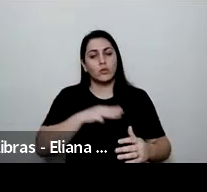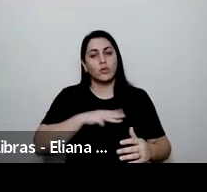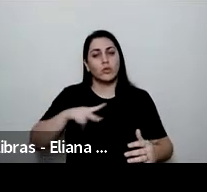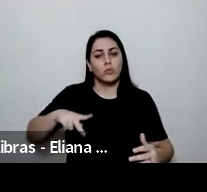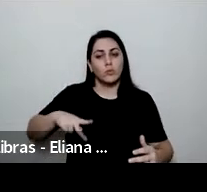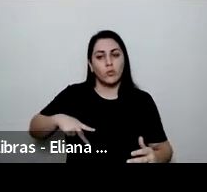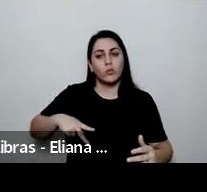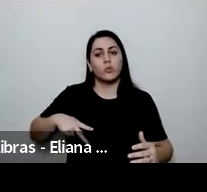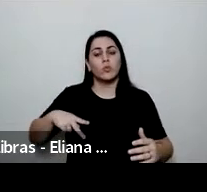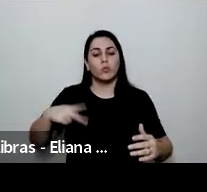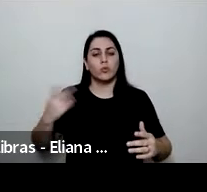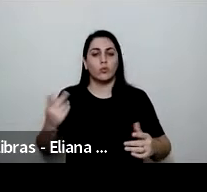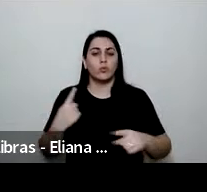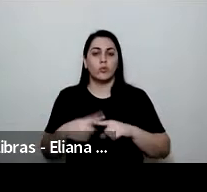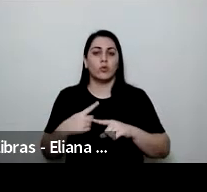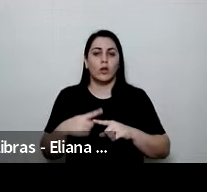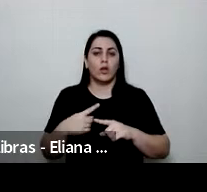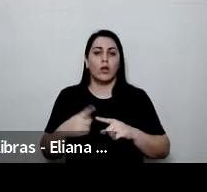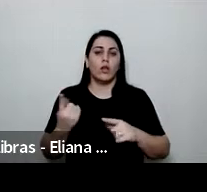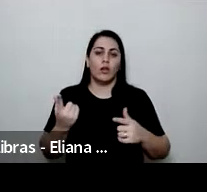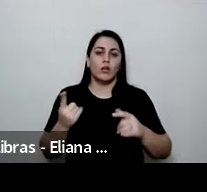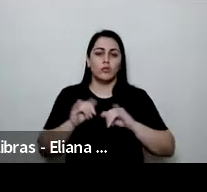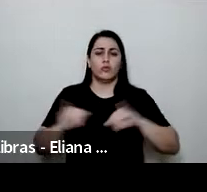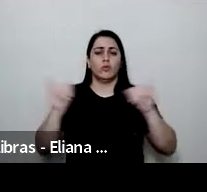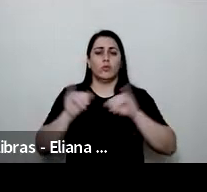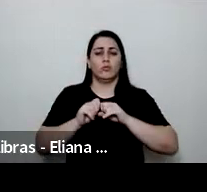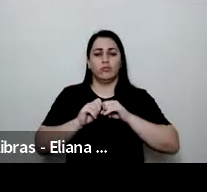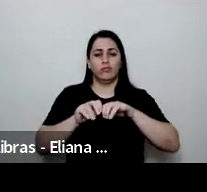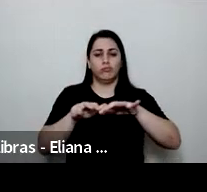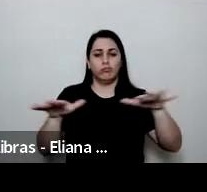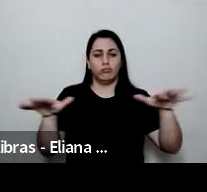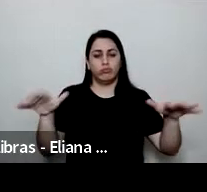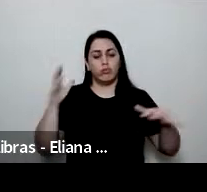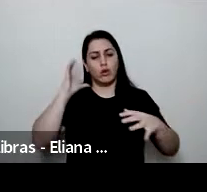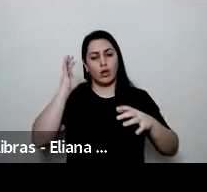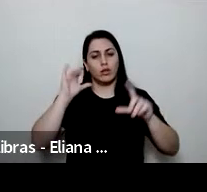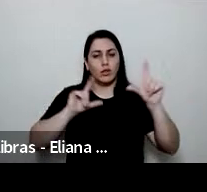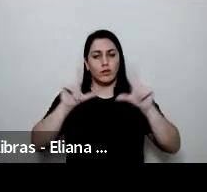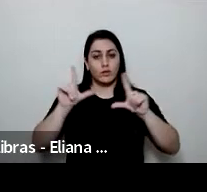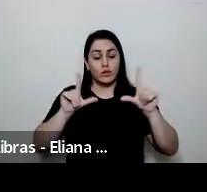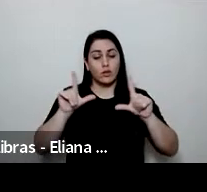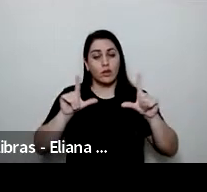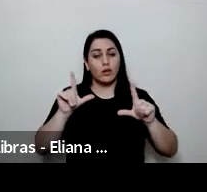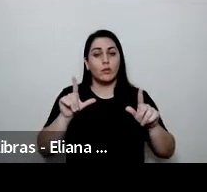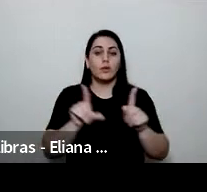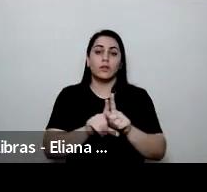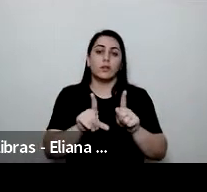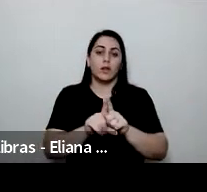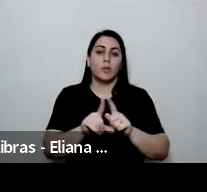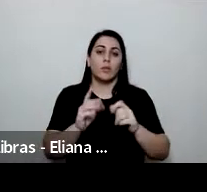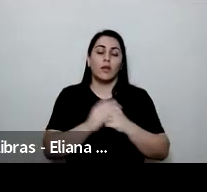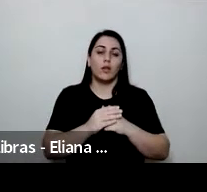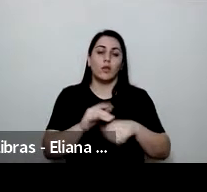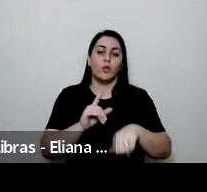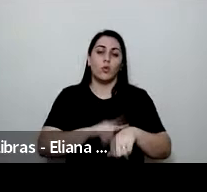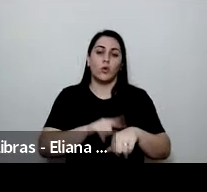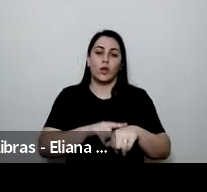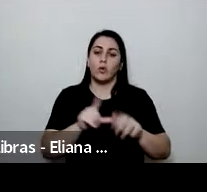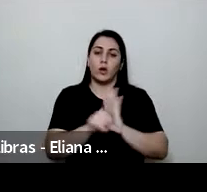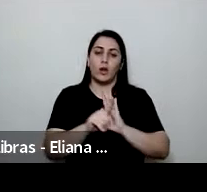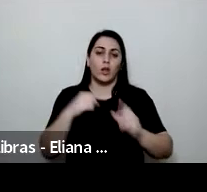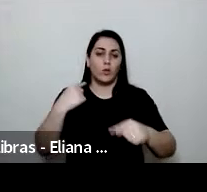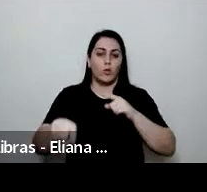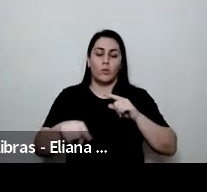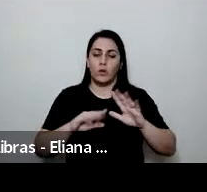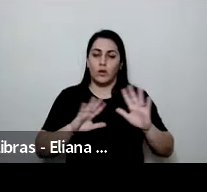Público em Face dos efeitos e da extensão dessa propaganda extemporânea rádio e televisão e exceções e legais essas que não